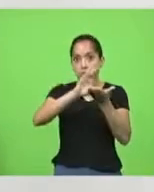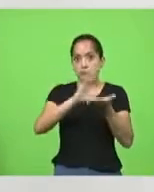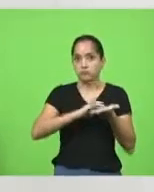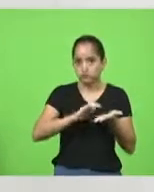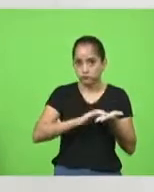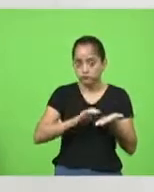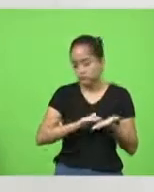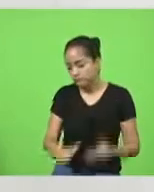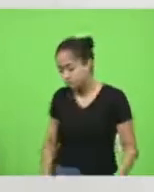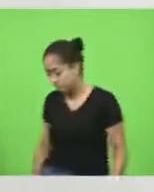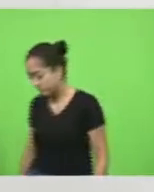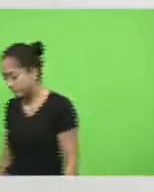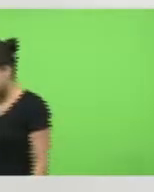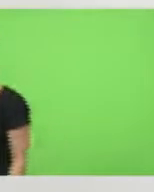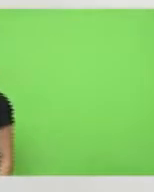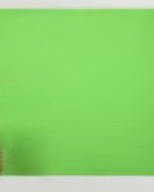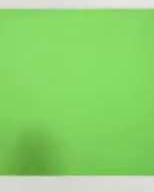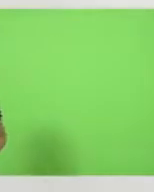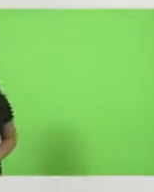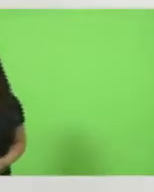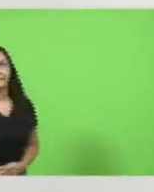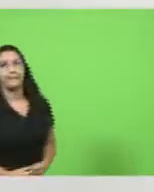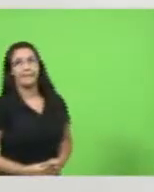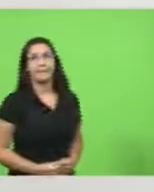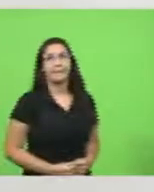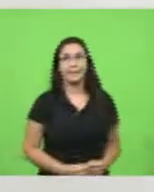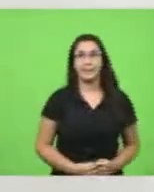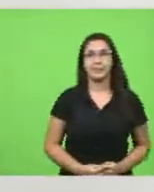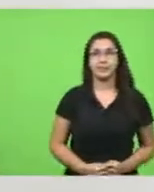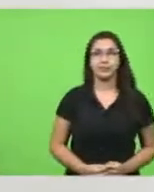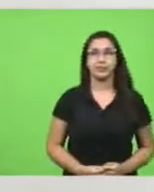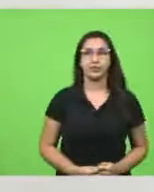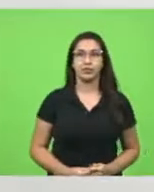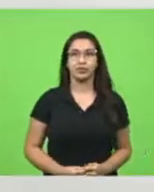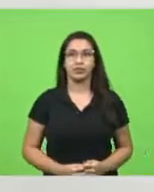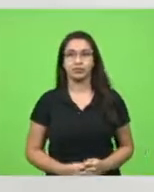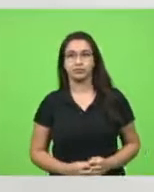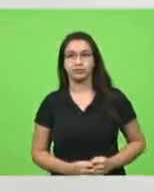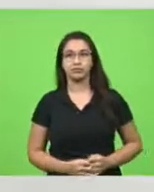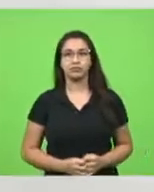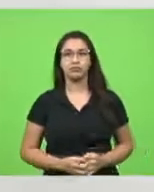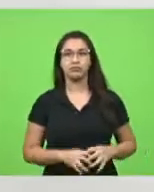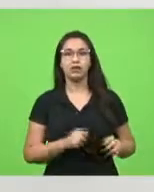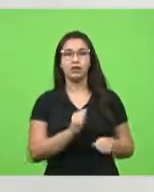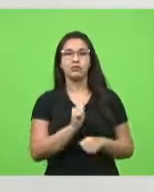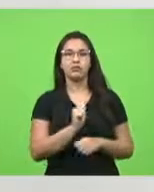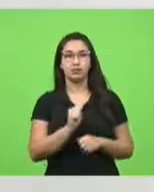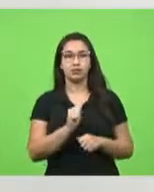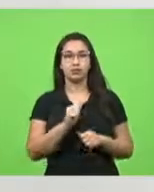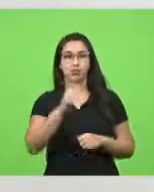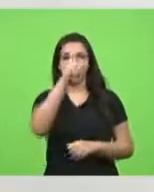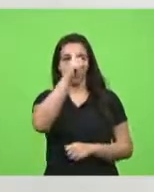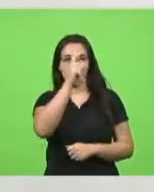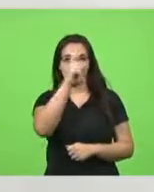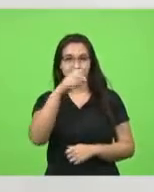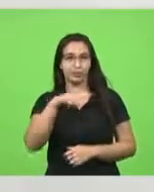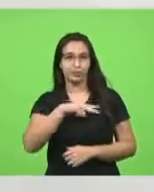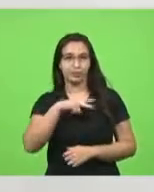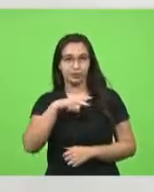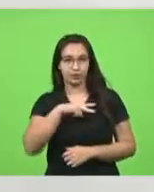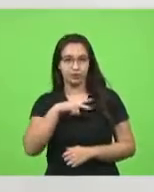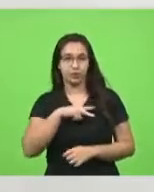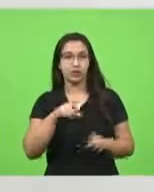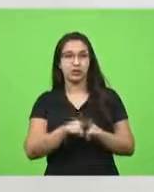de Estado, aliás, de Saúde de Municípios, Associação dos Hospitais Particulares e Associação dos